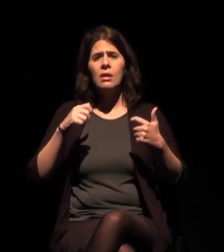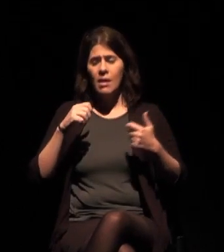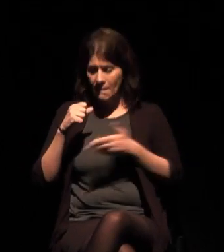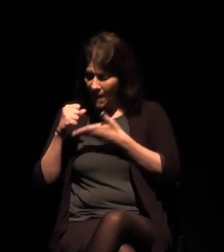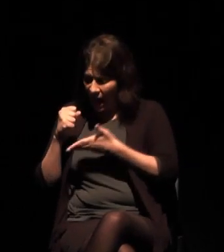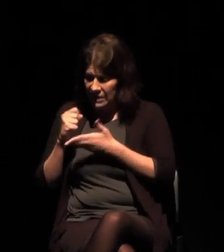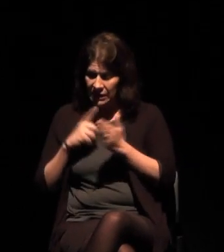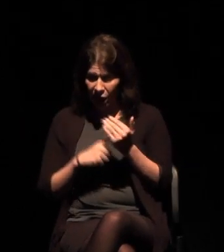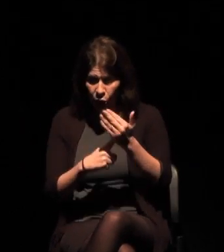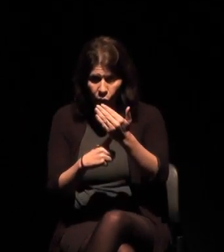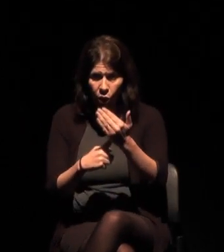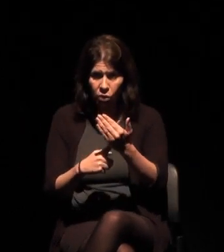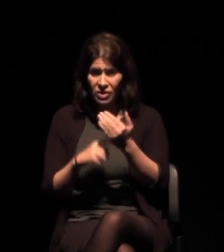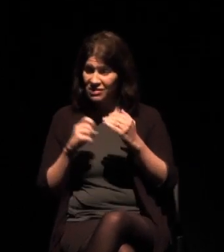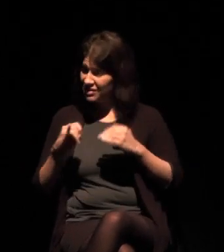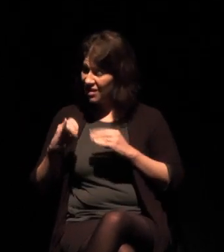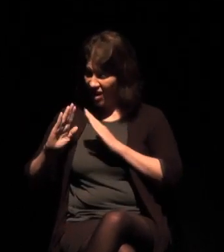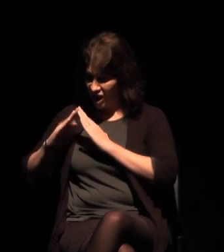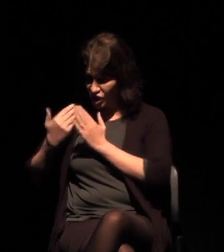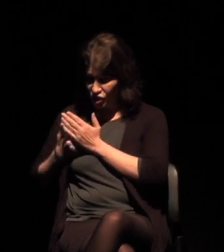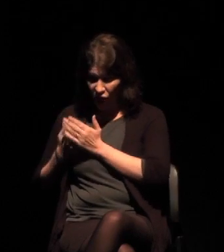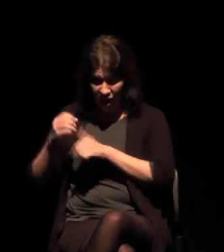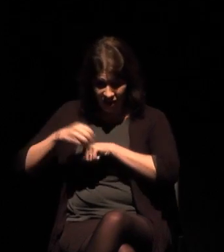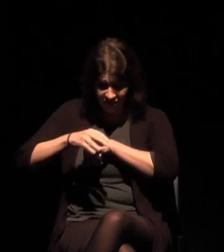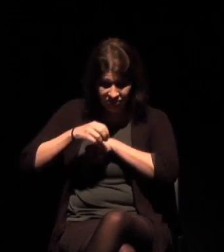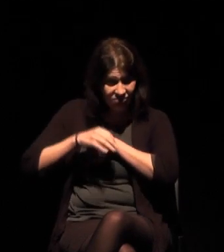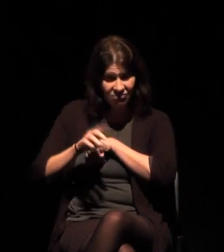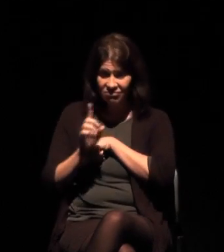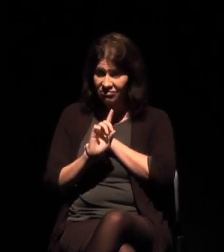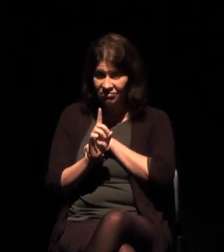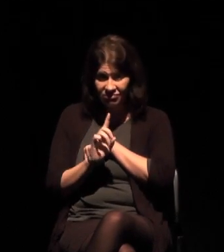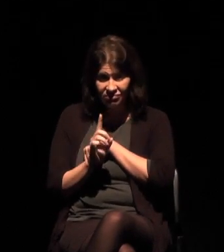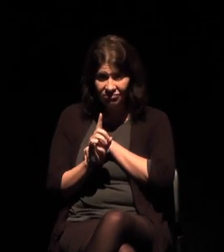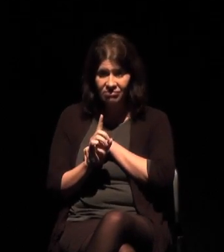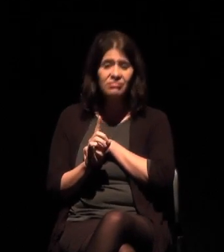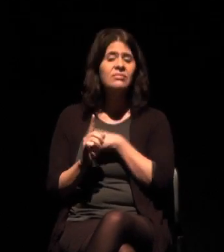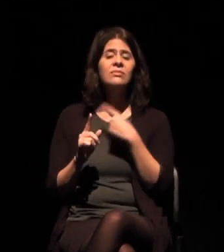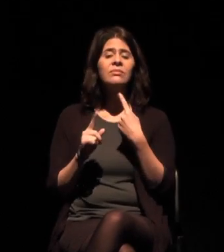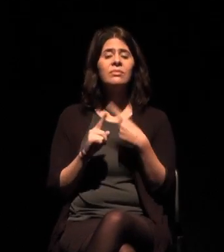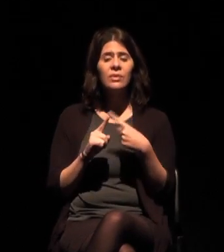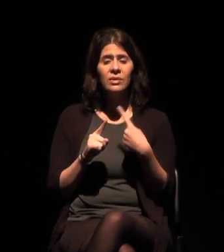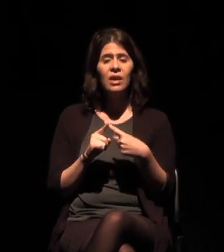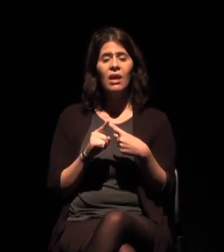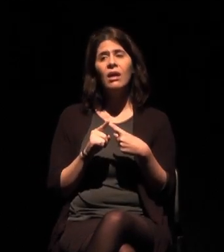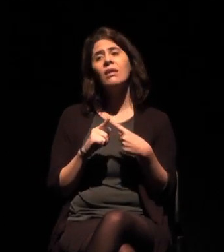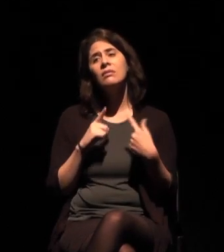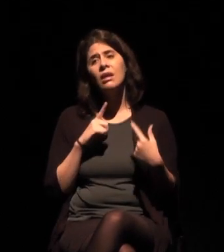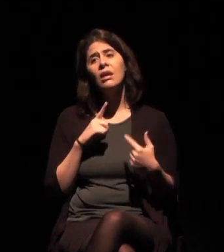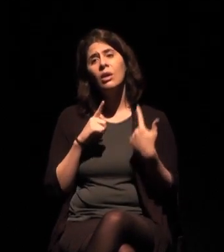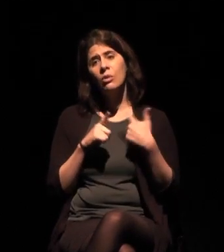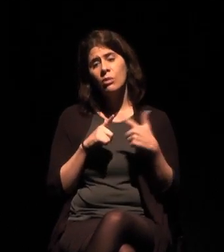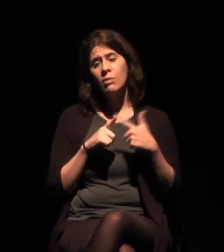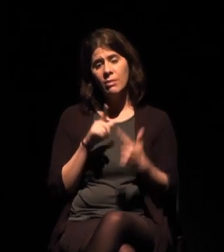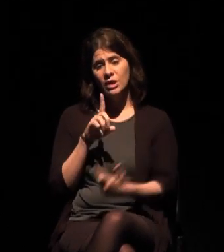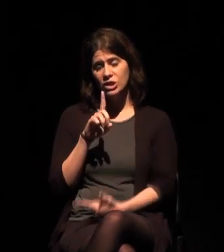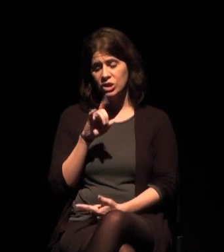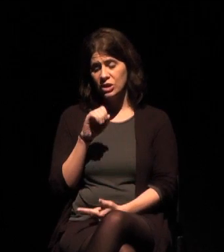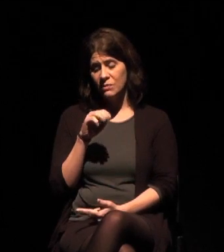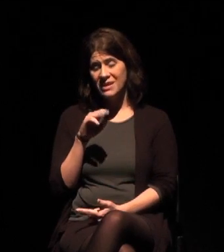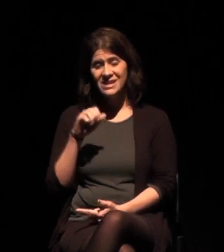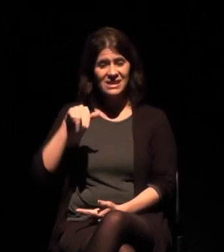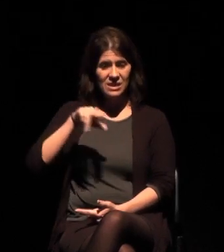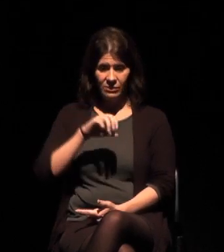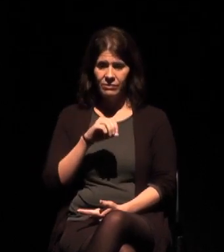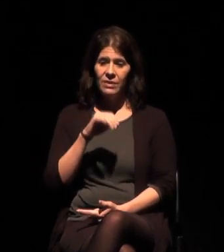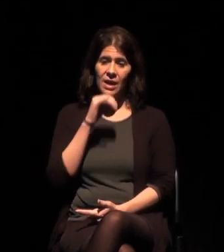chega de facto porque vai haver aqui uma questão de dimensão portanto por isso é que o capital social